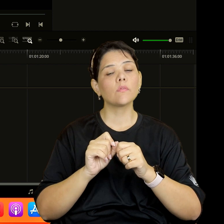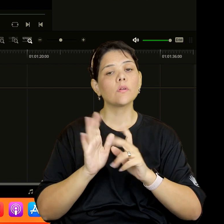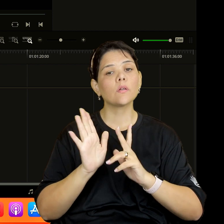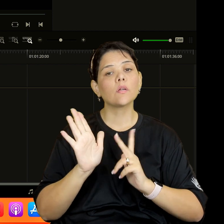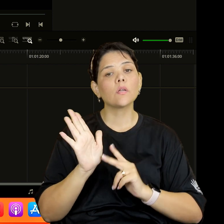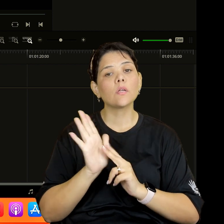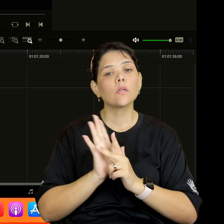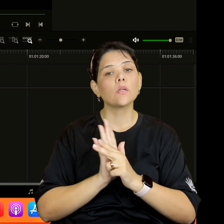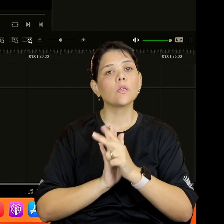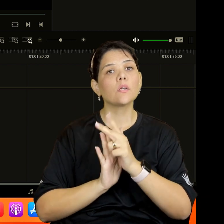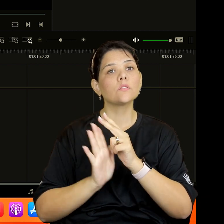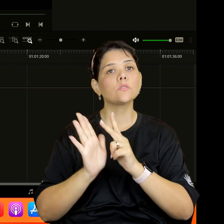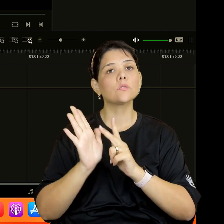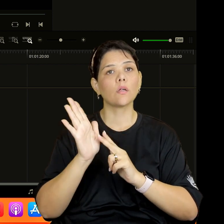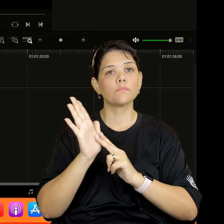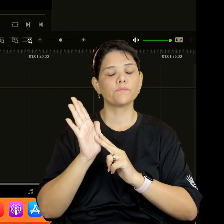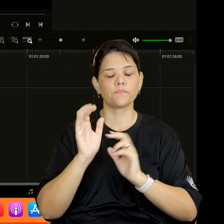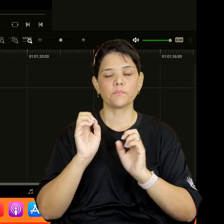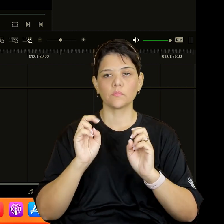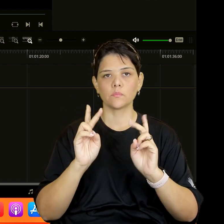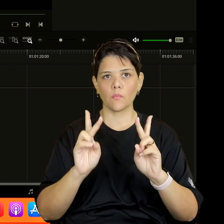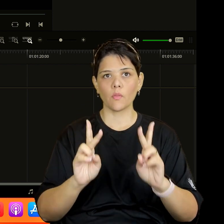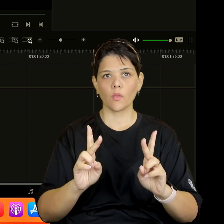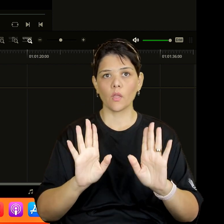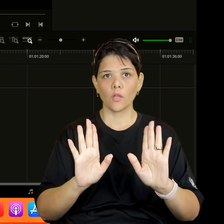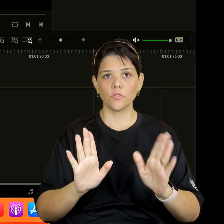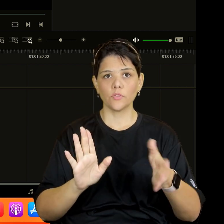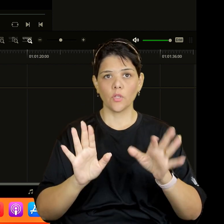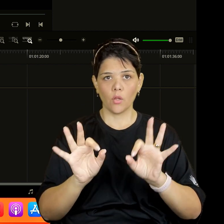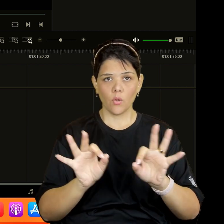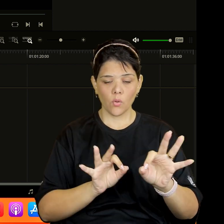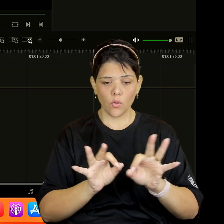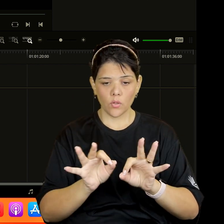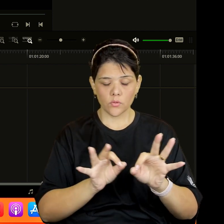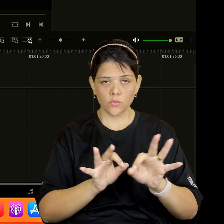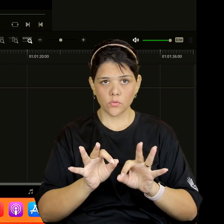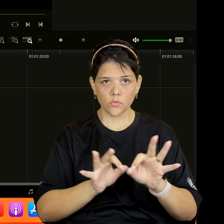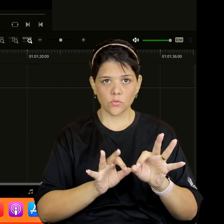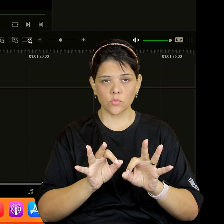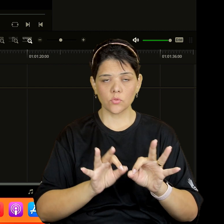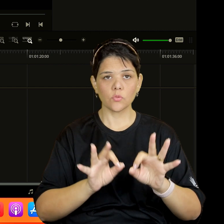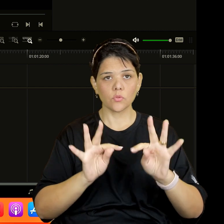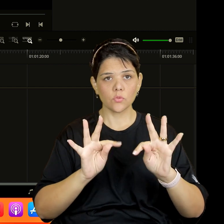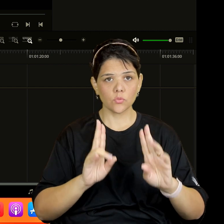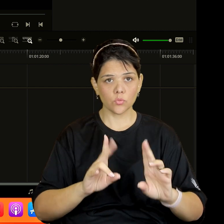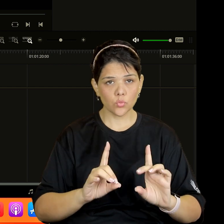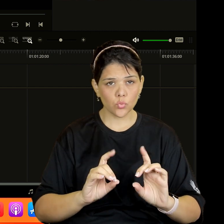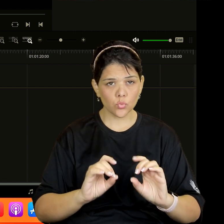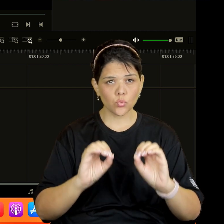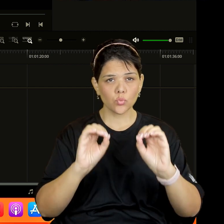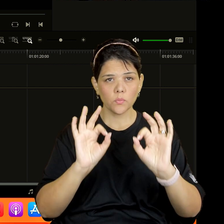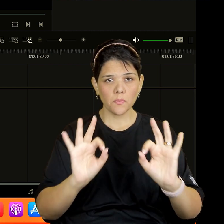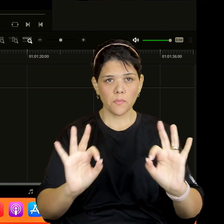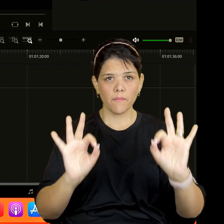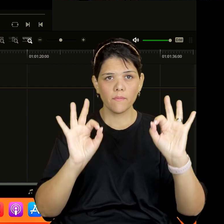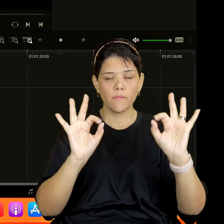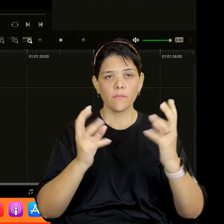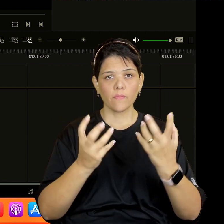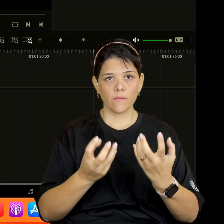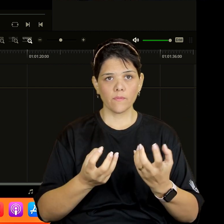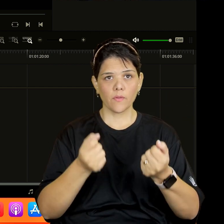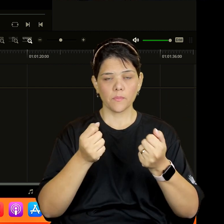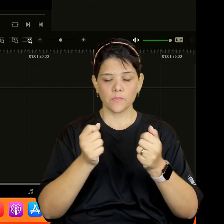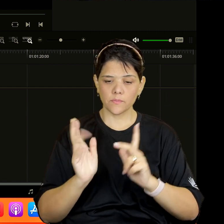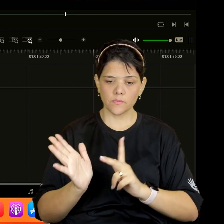tudo em algum lugar. Então você organizou todas as suas gravações, está tudo certinho, está tudo tranquilo, está tudo perfeito? Legal. Vamos jogar no editor,